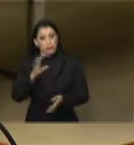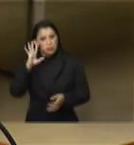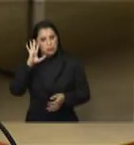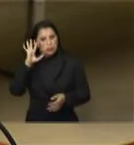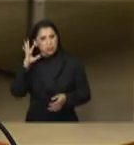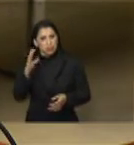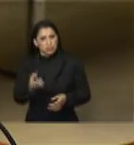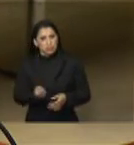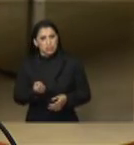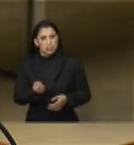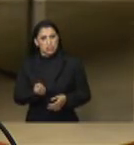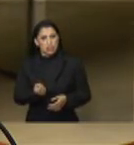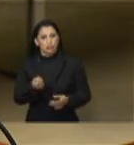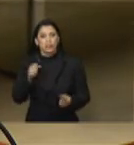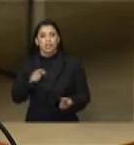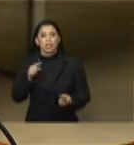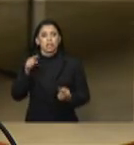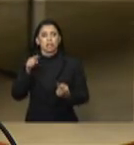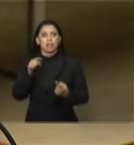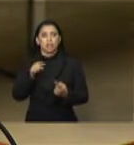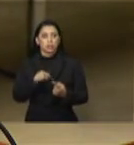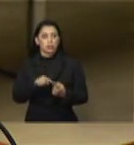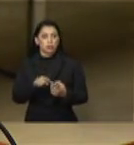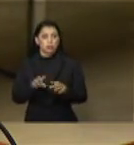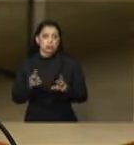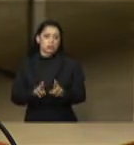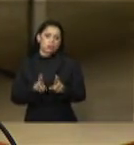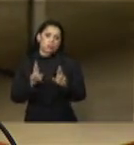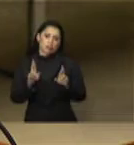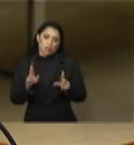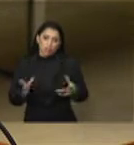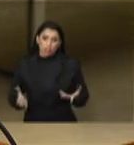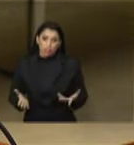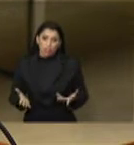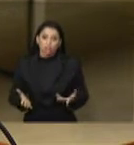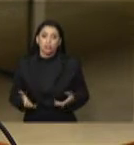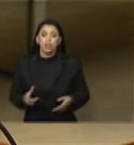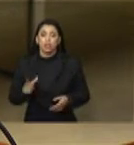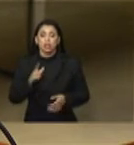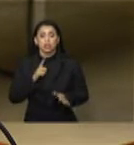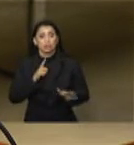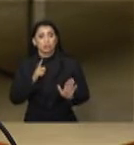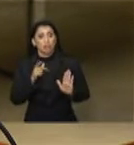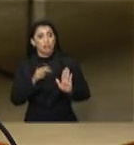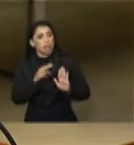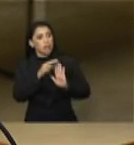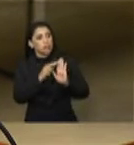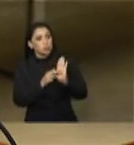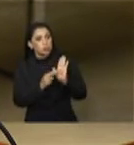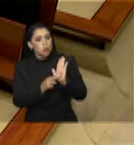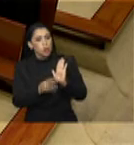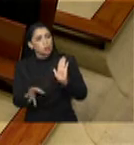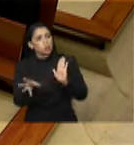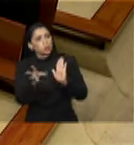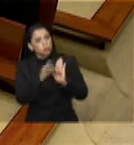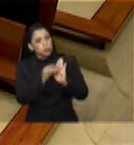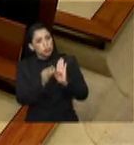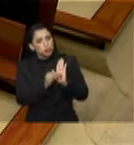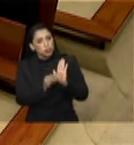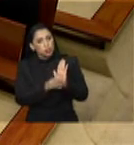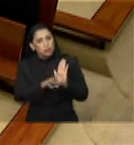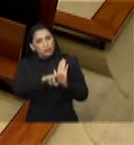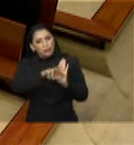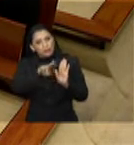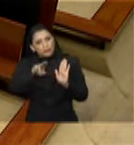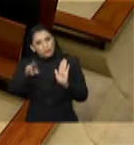E esse objeto absolutamente distinto é inclusive tratado normativamente em dispositivos diversos